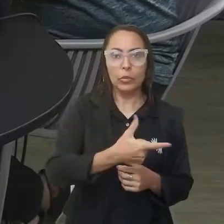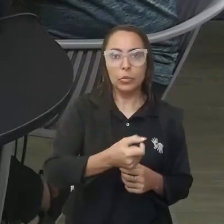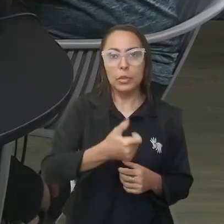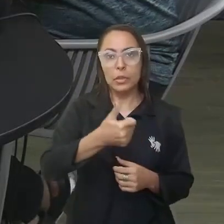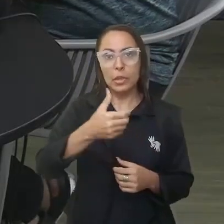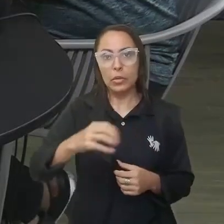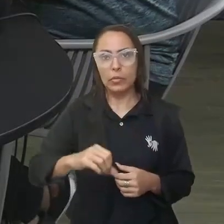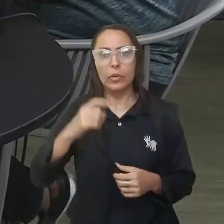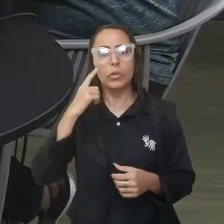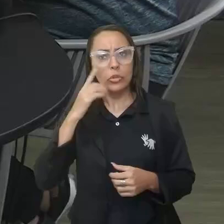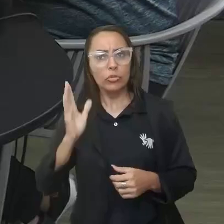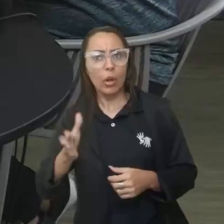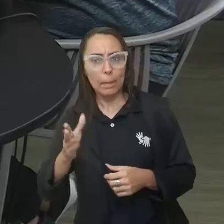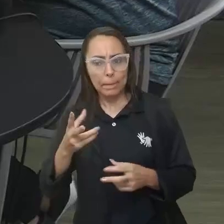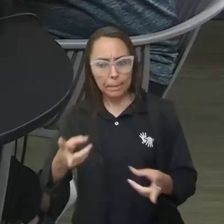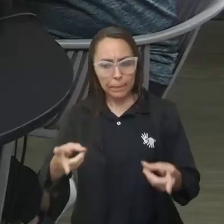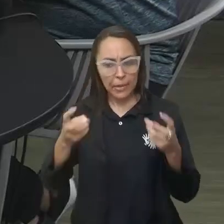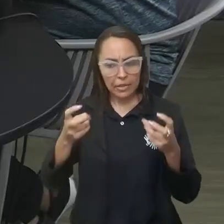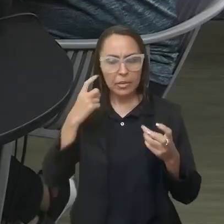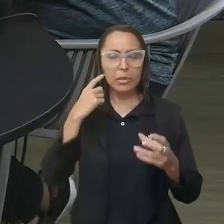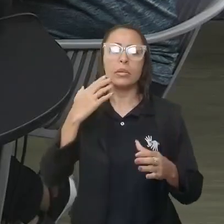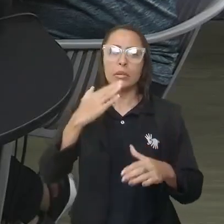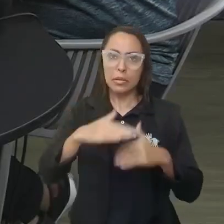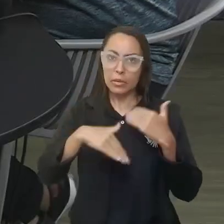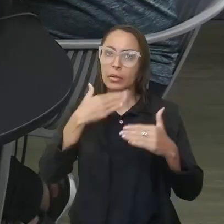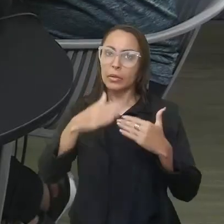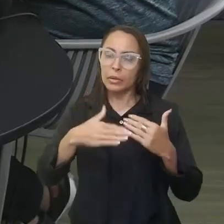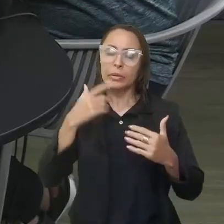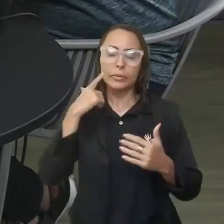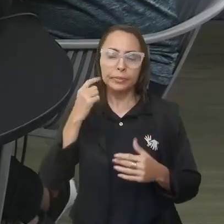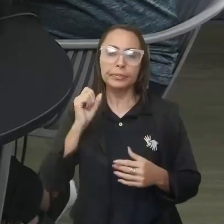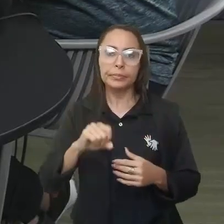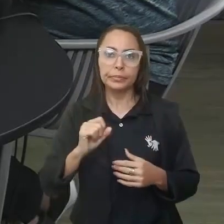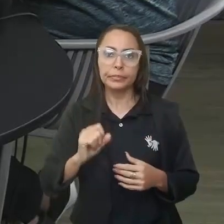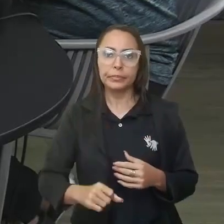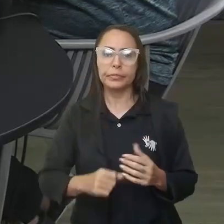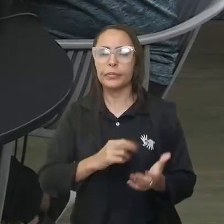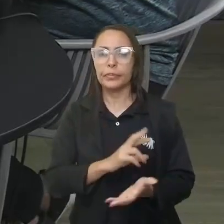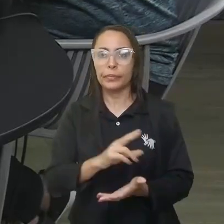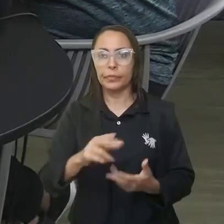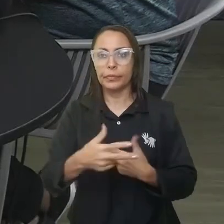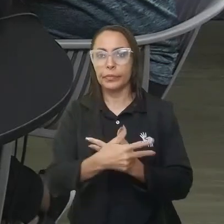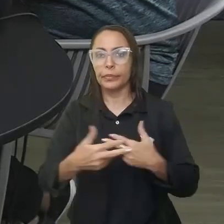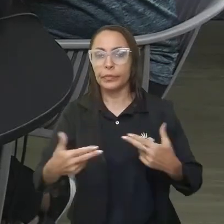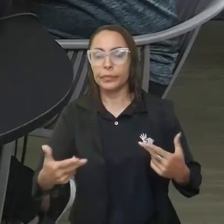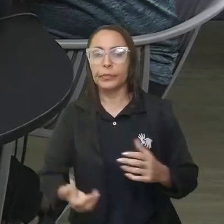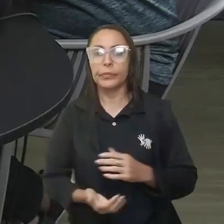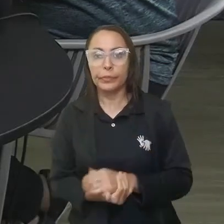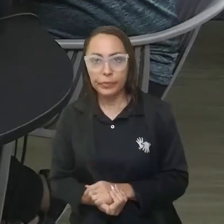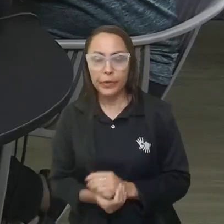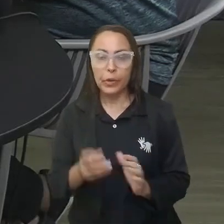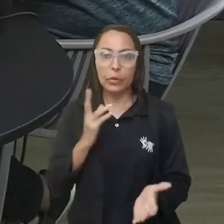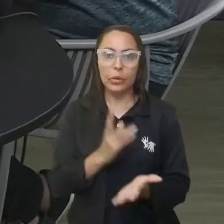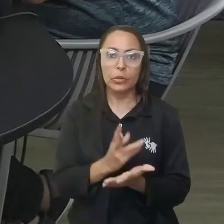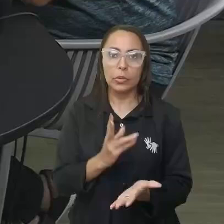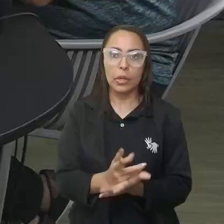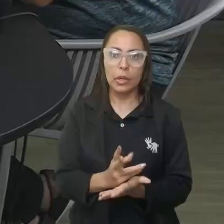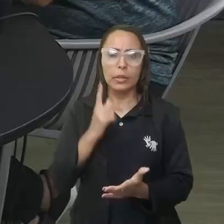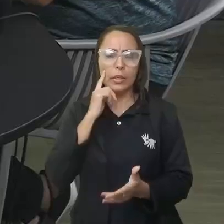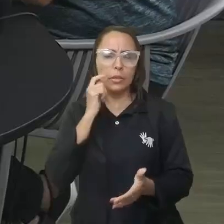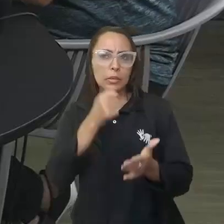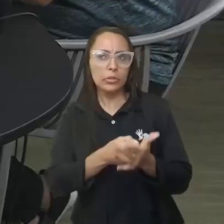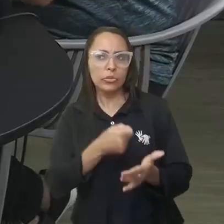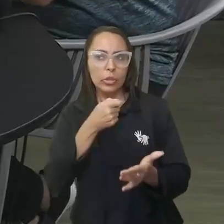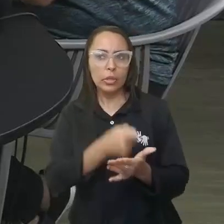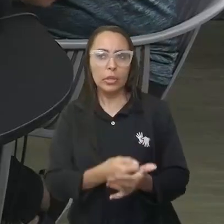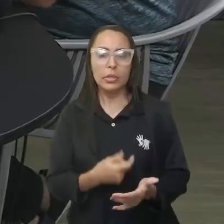viu um avanço grande, sabe? A gente já avançou com muita coisa, então é continuar e ser insistente mesmo,